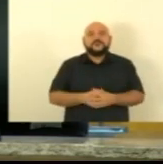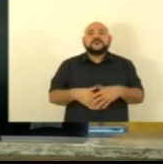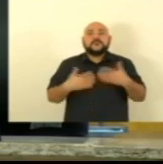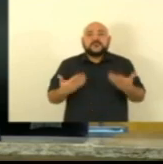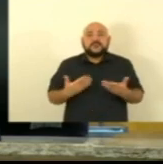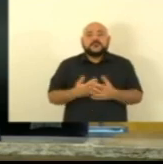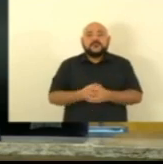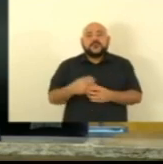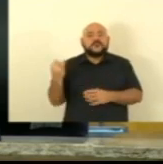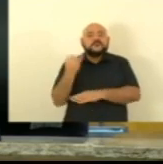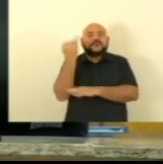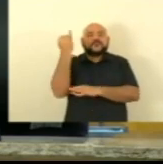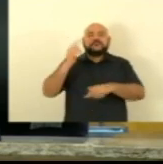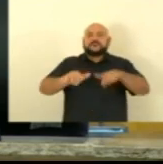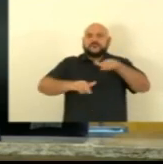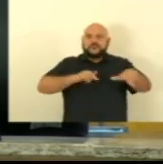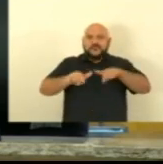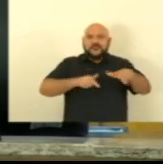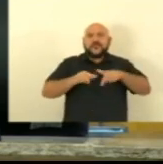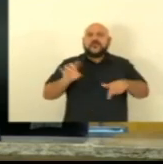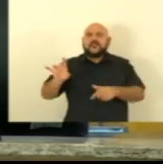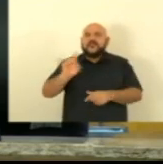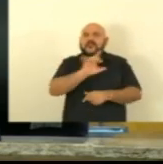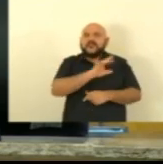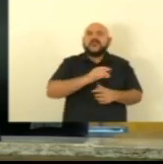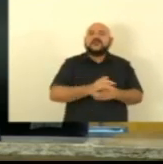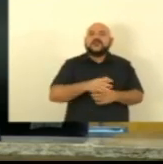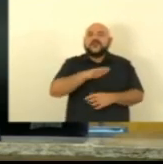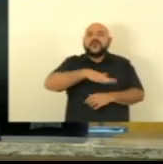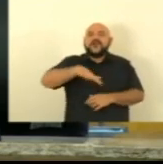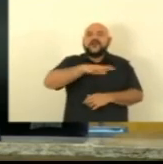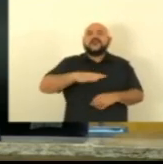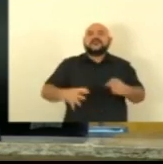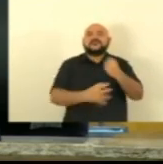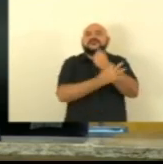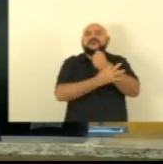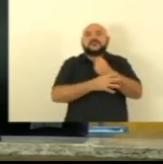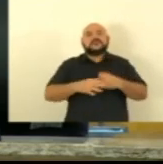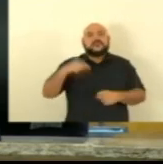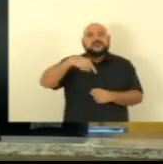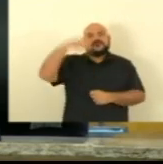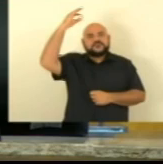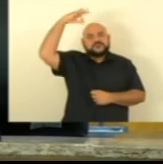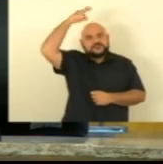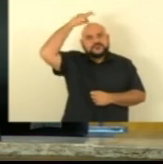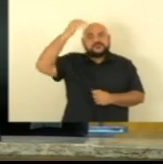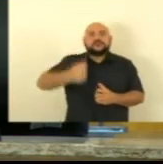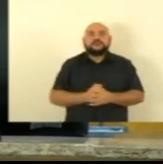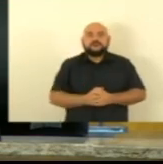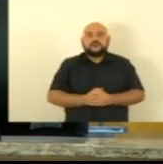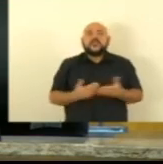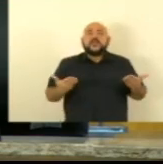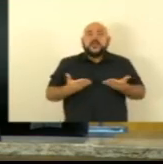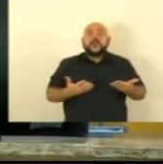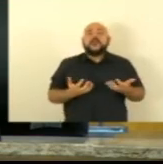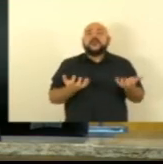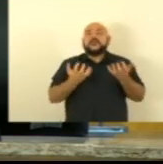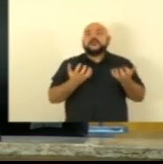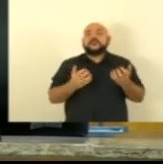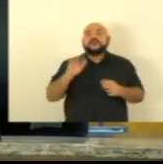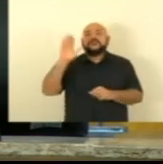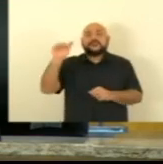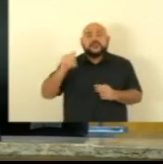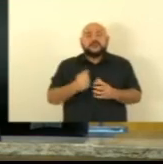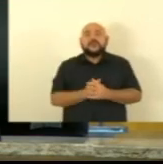demais profissionais envolvidos na segurança pública do Estado do Espírito Santo. Eu quero chamar agora o próximo orador, deputado